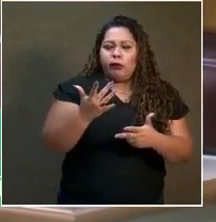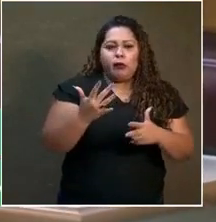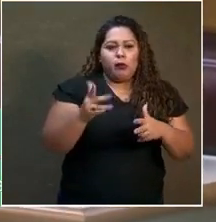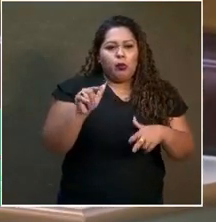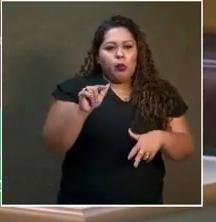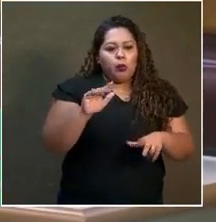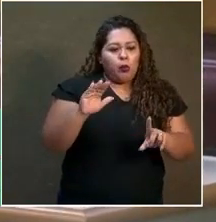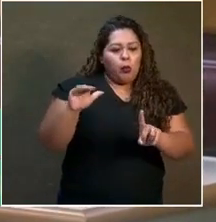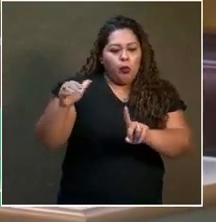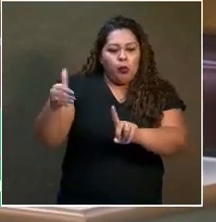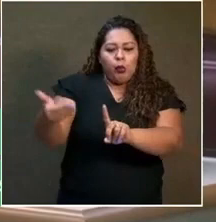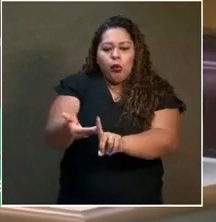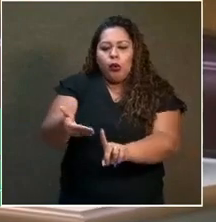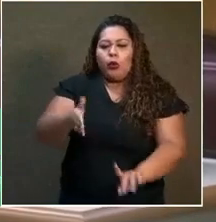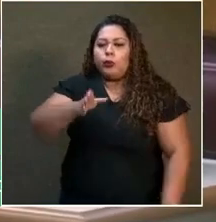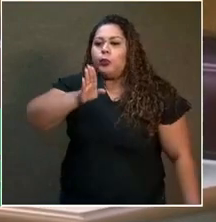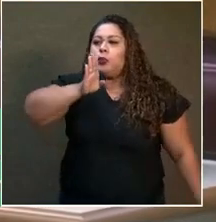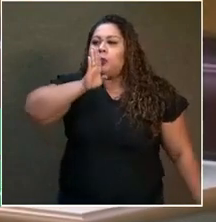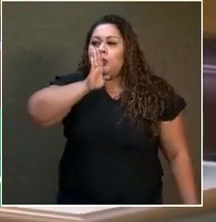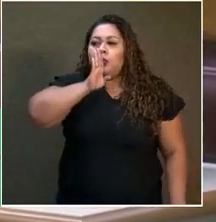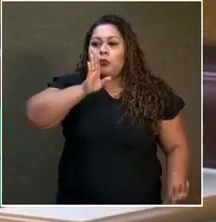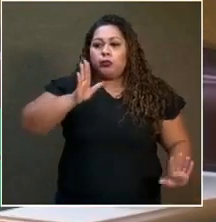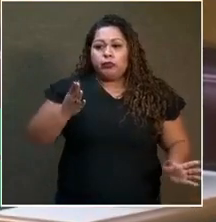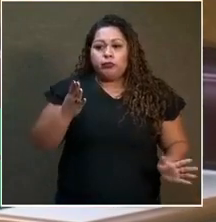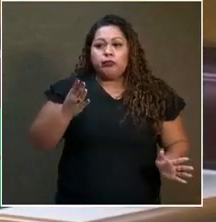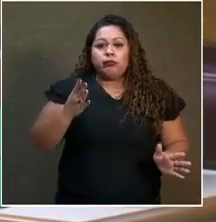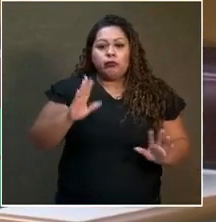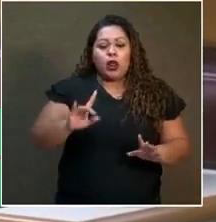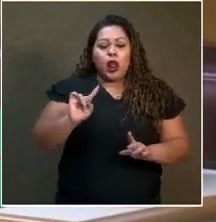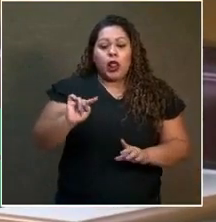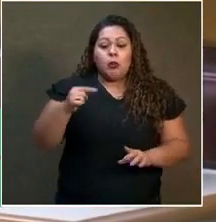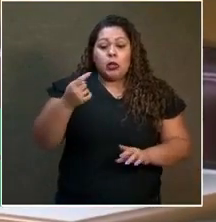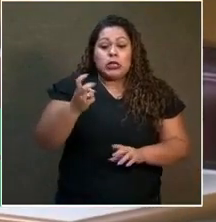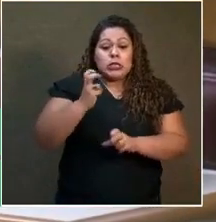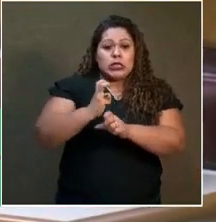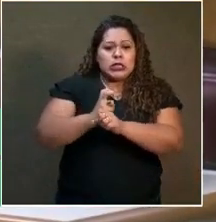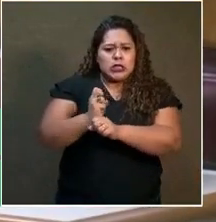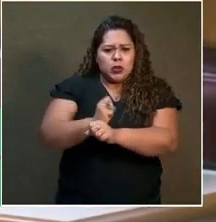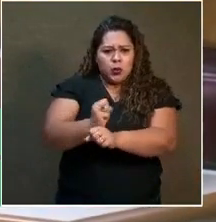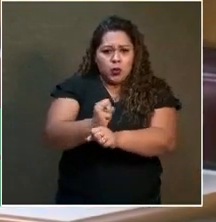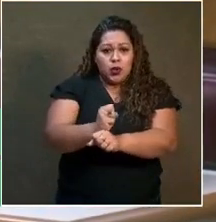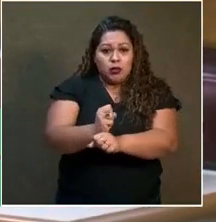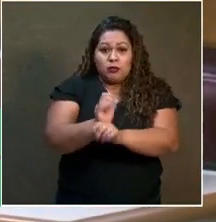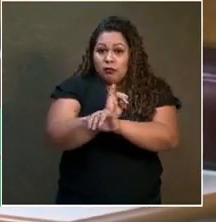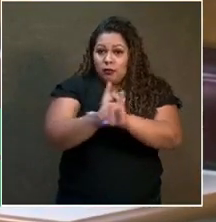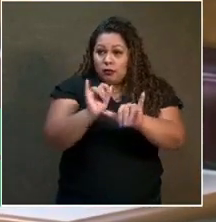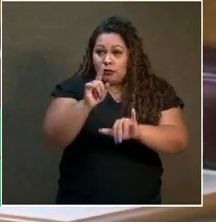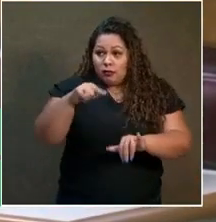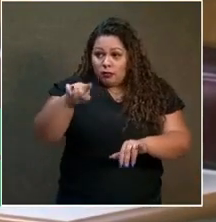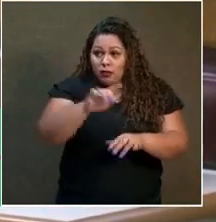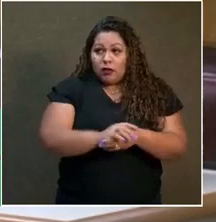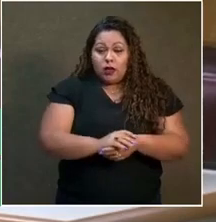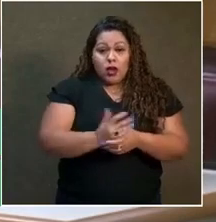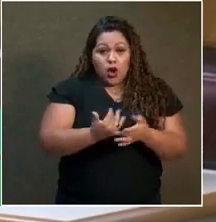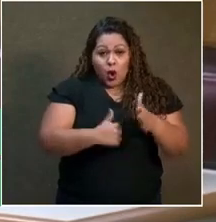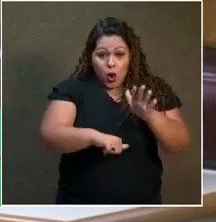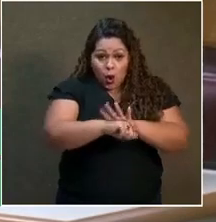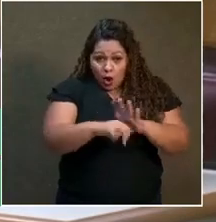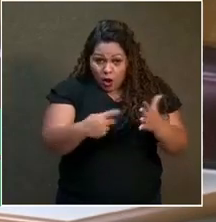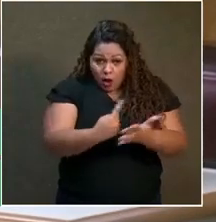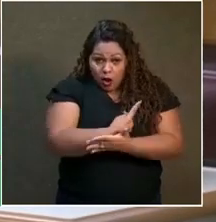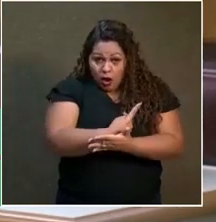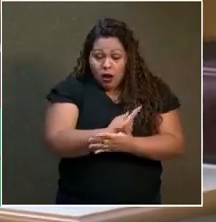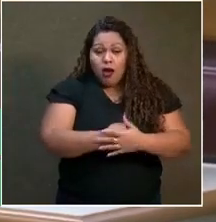5 anos. E hoje a defesa dele, após 5 anos, vem dizer para vossas excelências que o crime que o Cássio